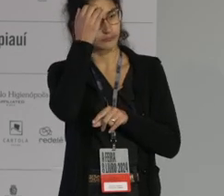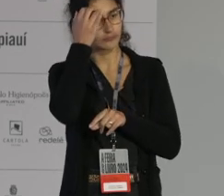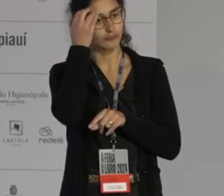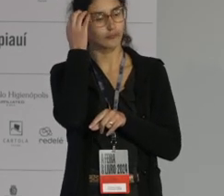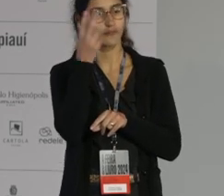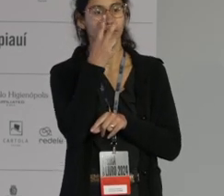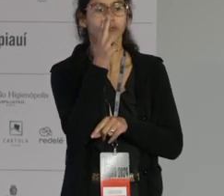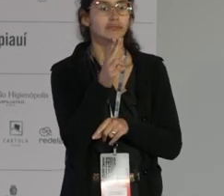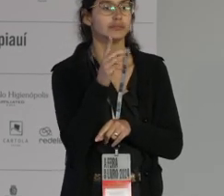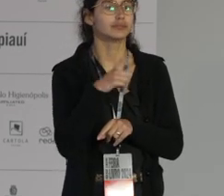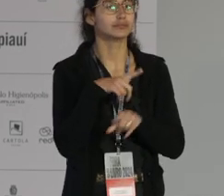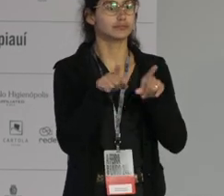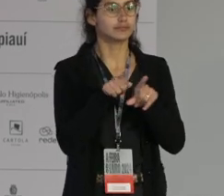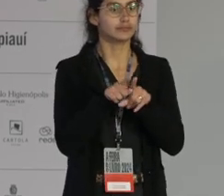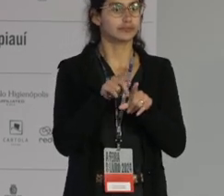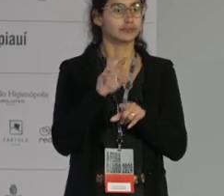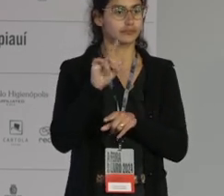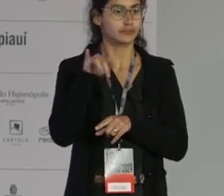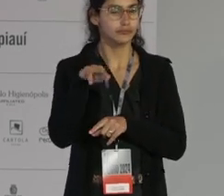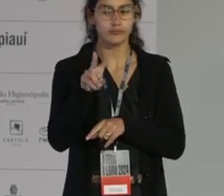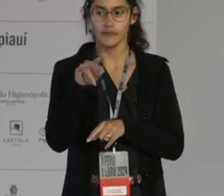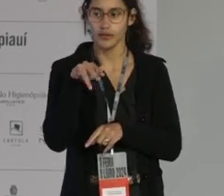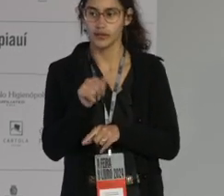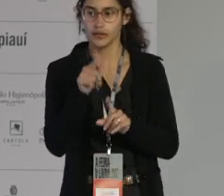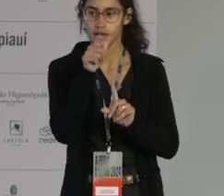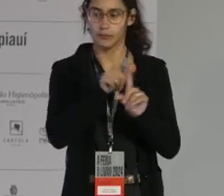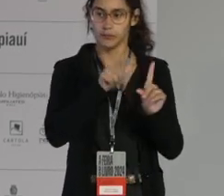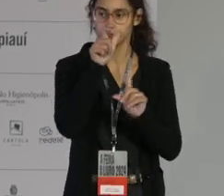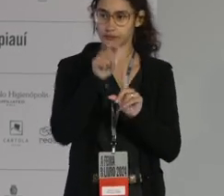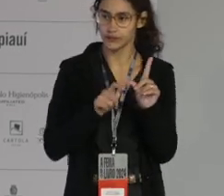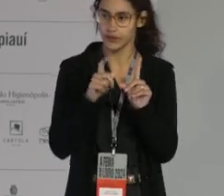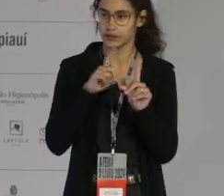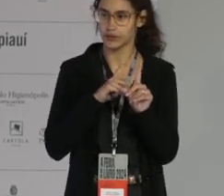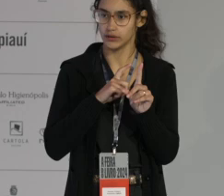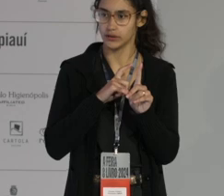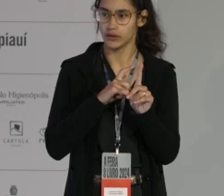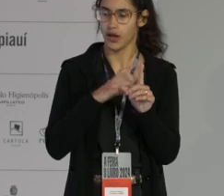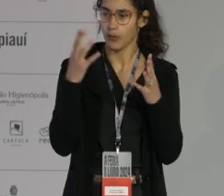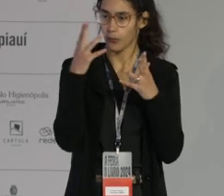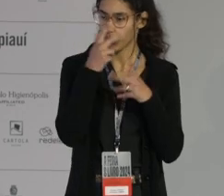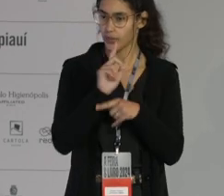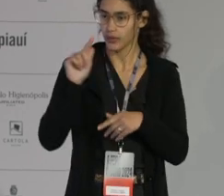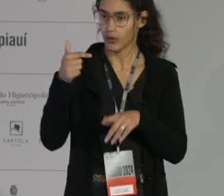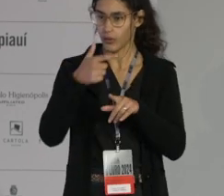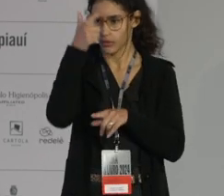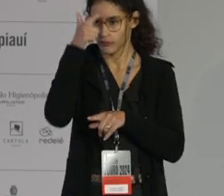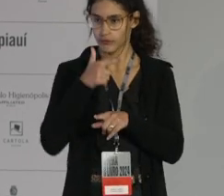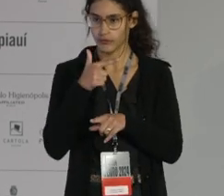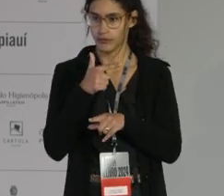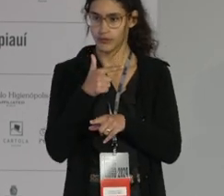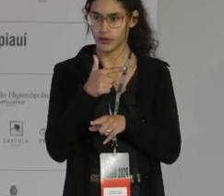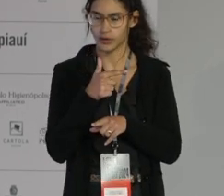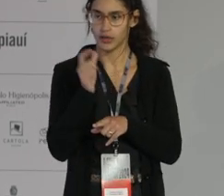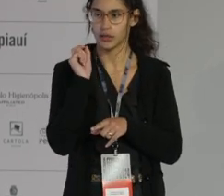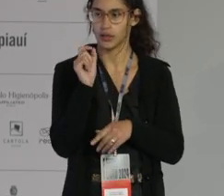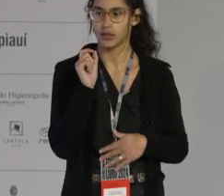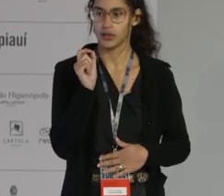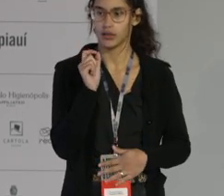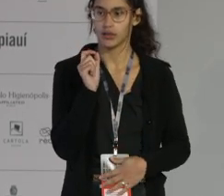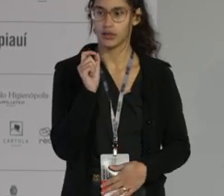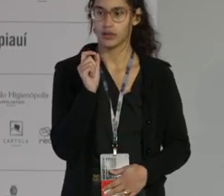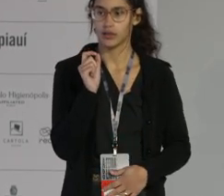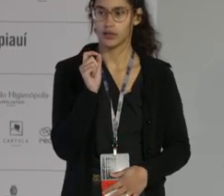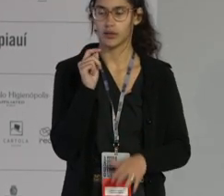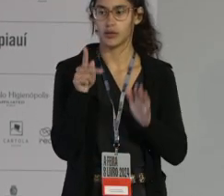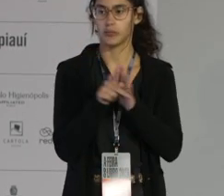no Chekhov, né? No Tia Vânia, tem essa personagem, uma personagem muito bonita e a outra feia. E no